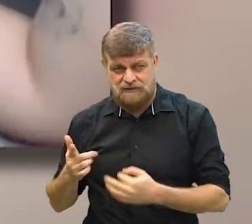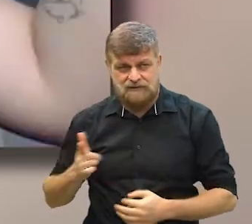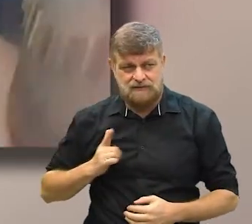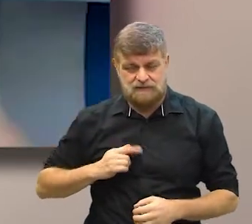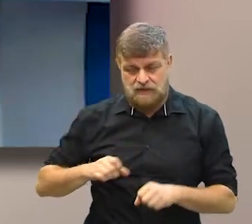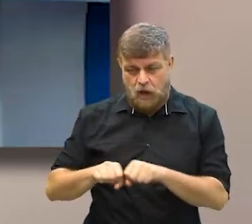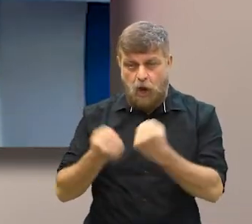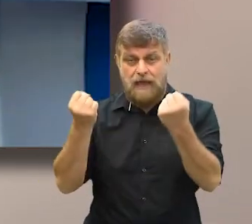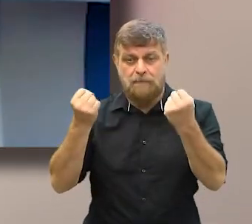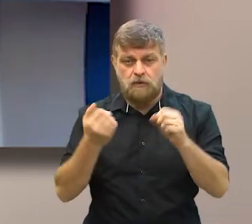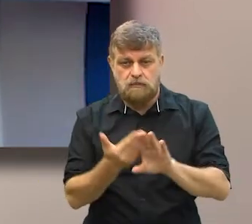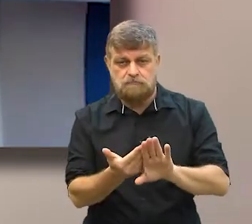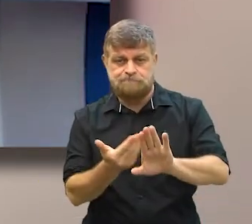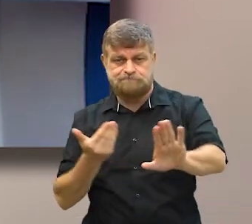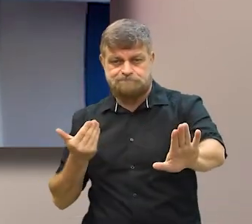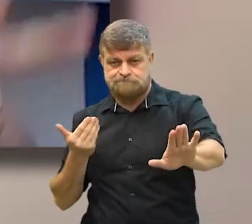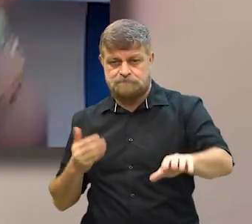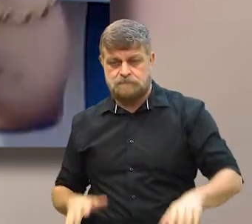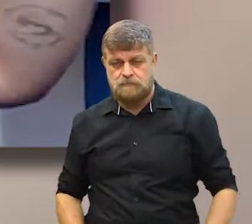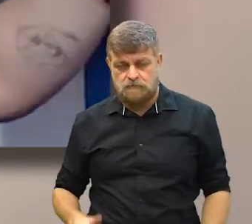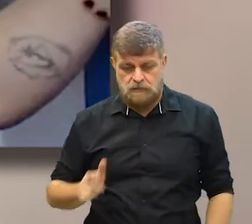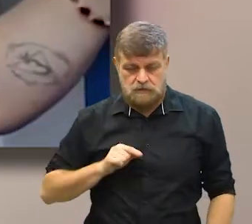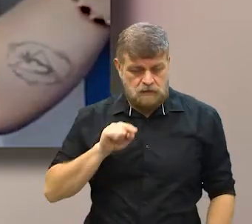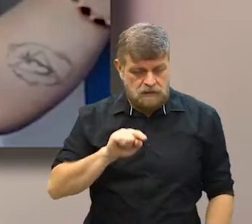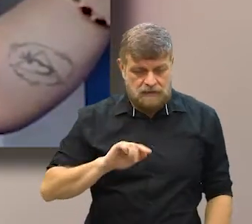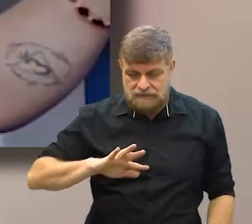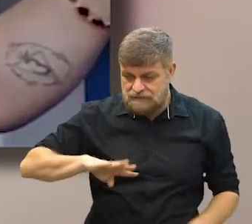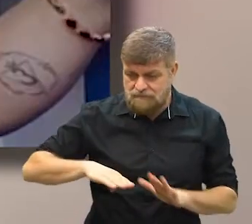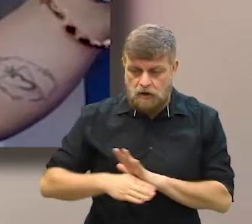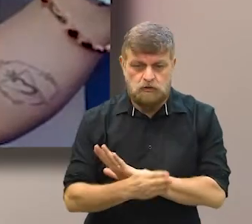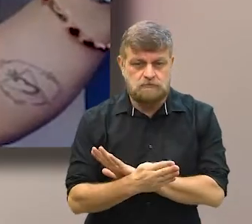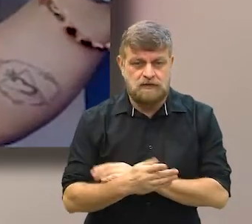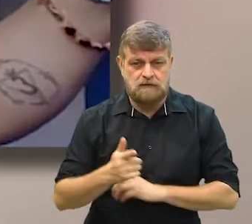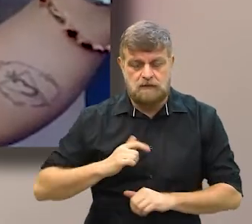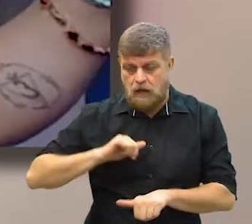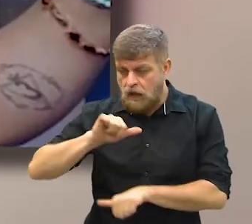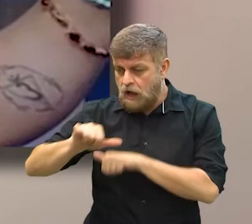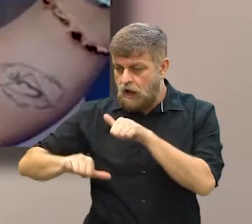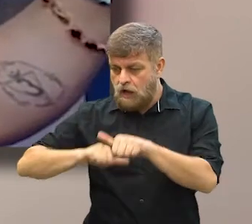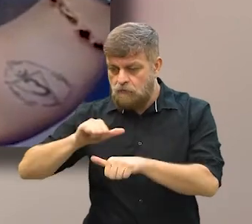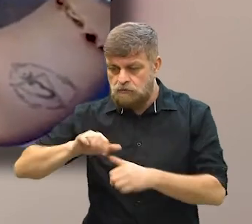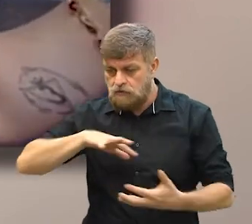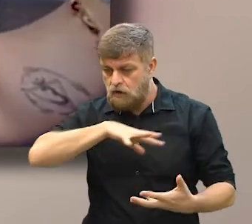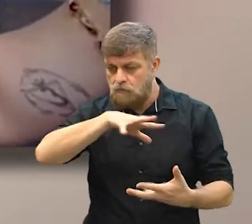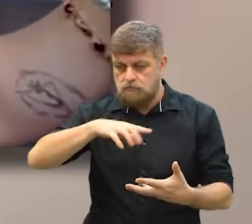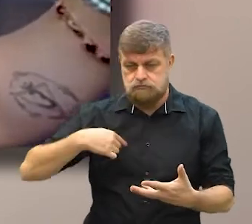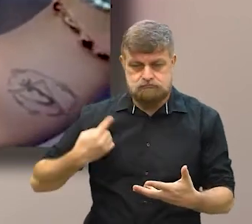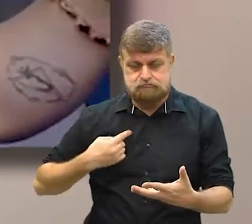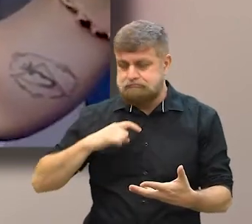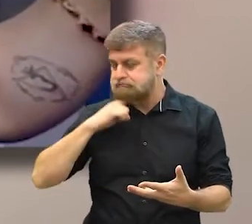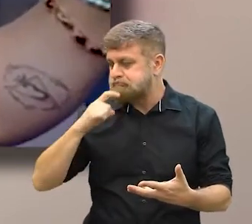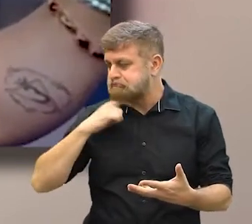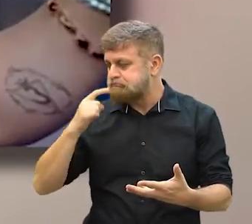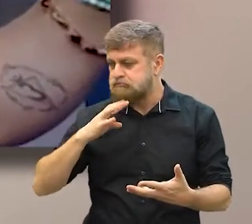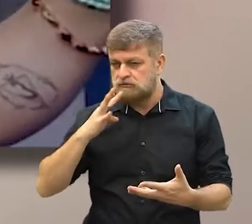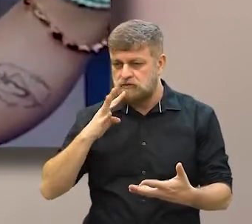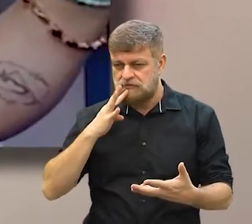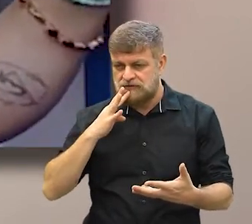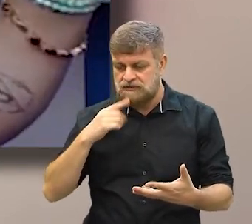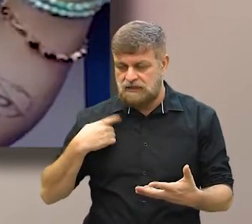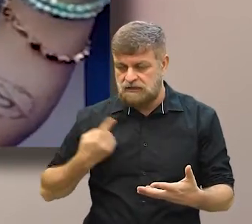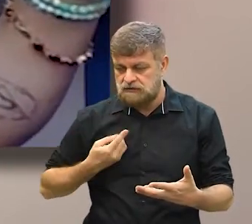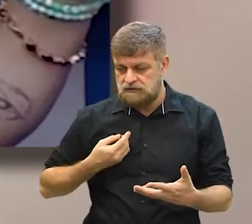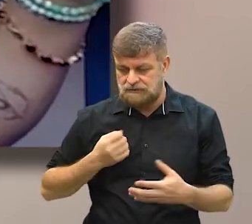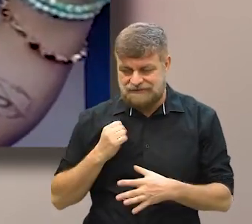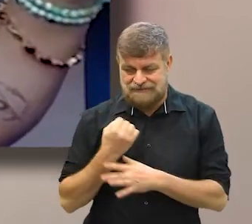essa ruptura muito abrupta de uma realidade que elas conheciam para outra que ninguém conhece, que ninguém vai poder